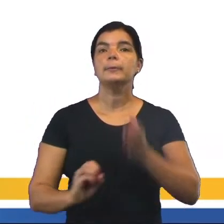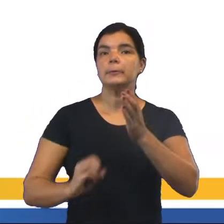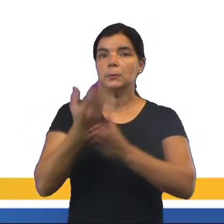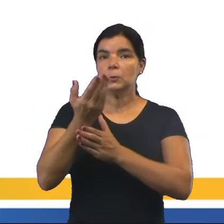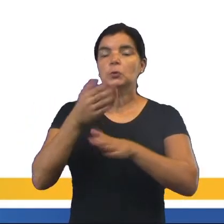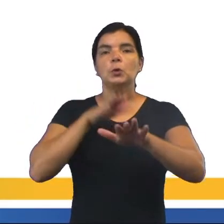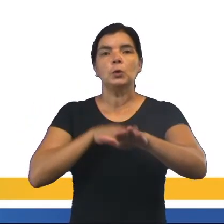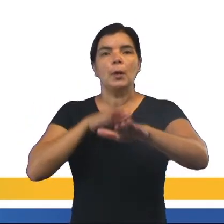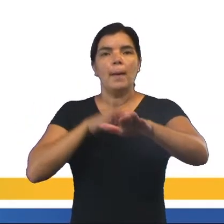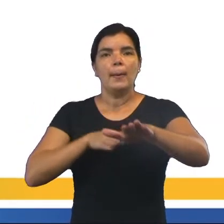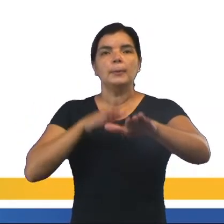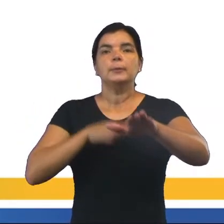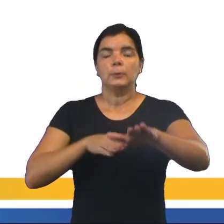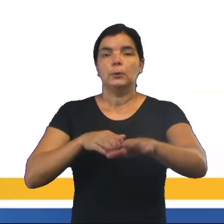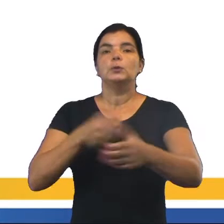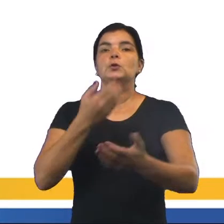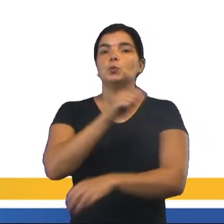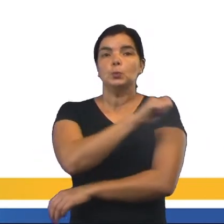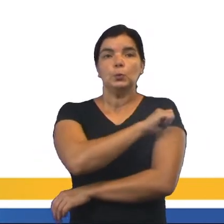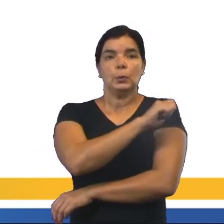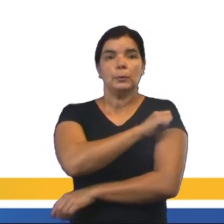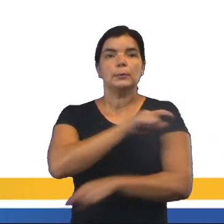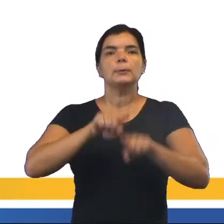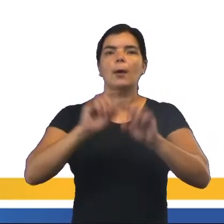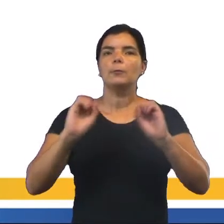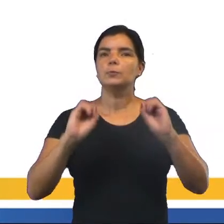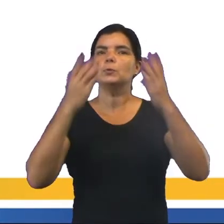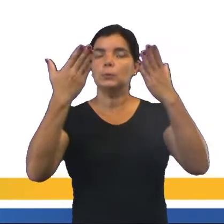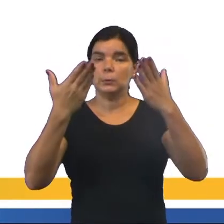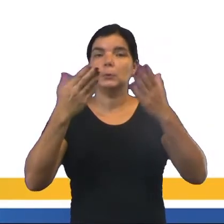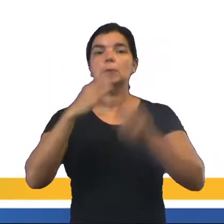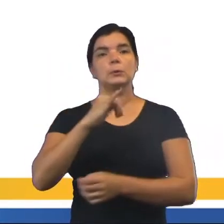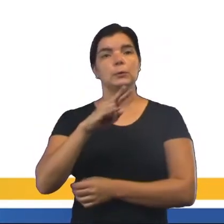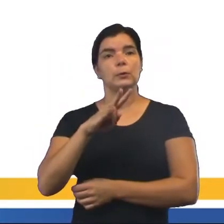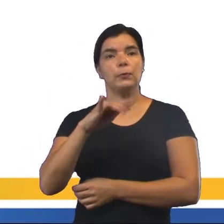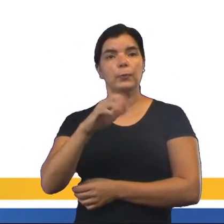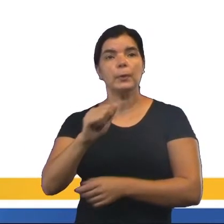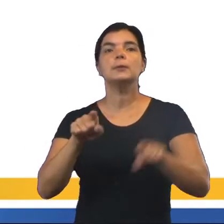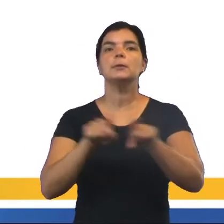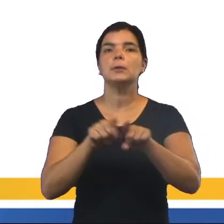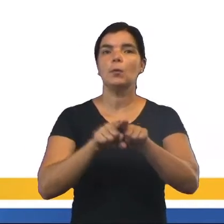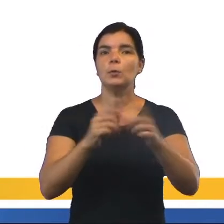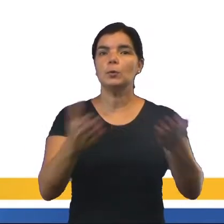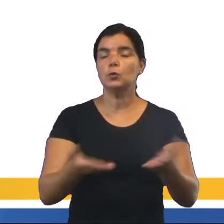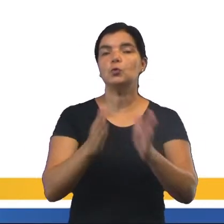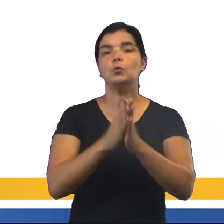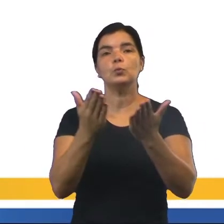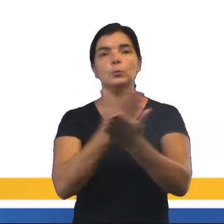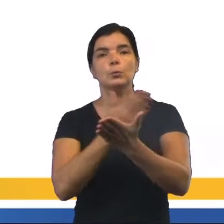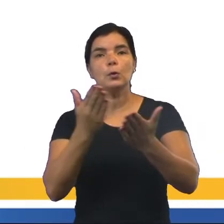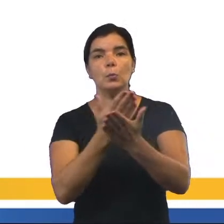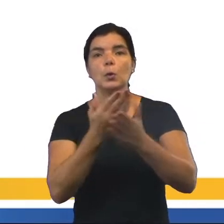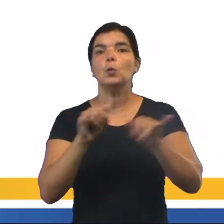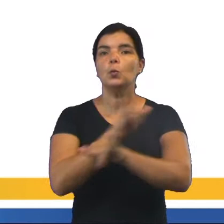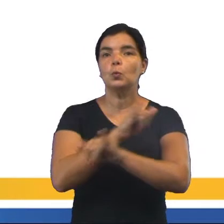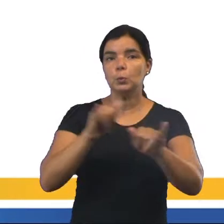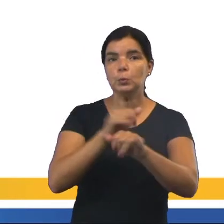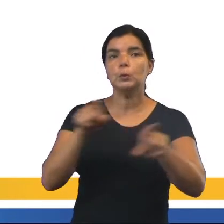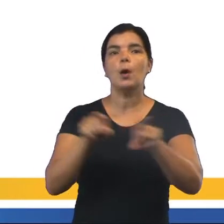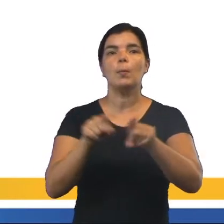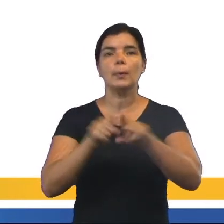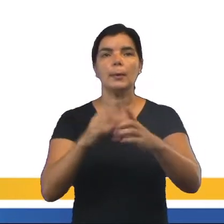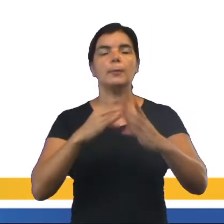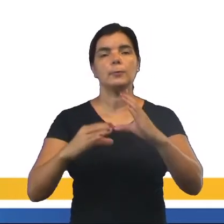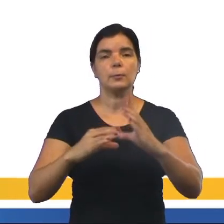a realização de desfiles e paradas estudantis nas comemorações de datas cívicas e também a adoção de livros didáticos que promoviam o culto